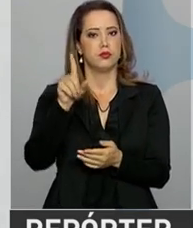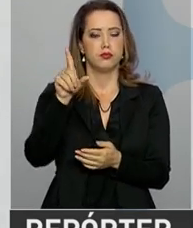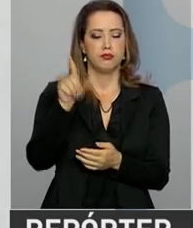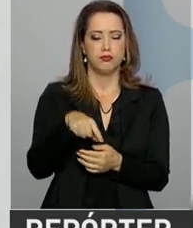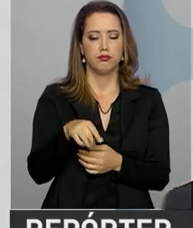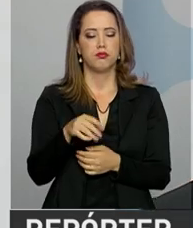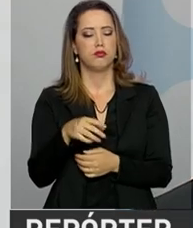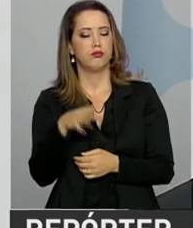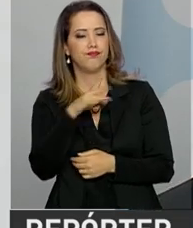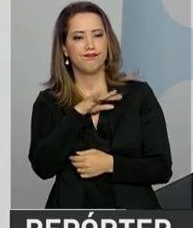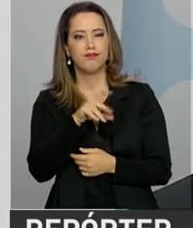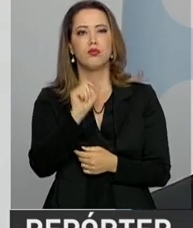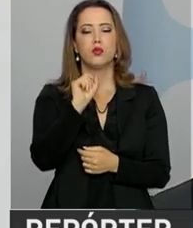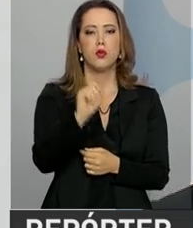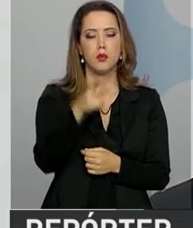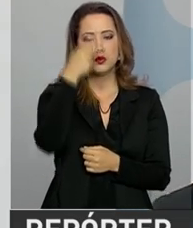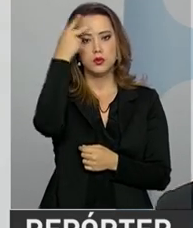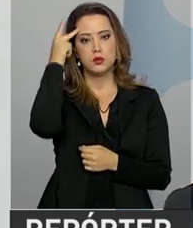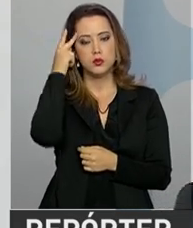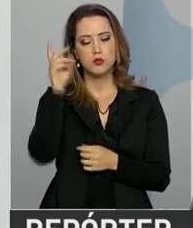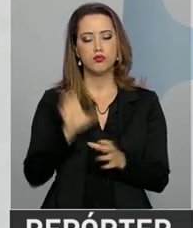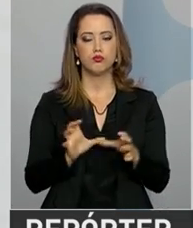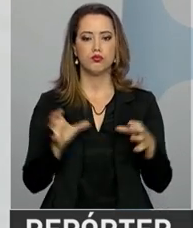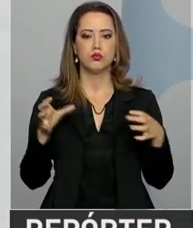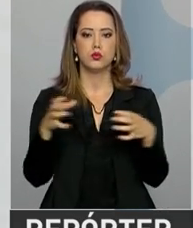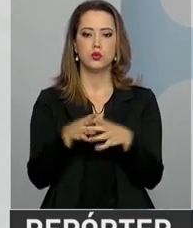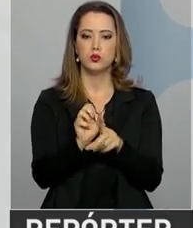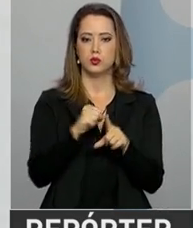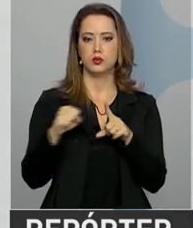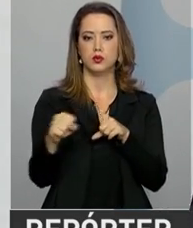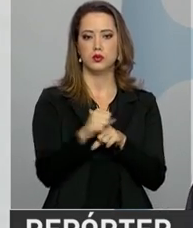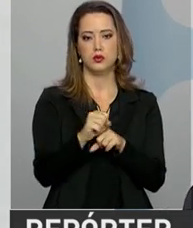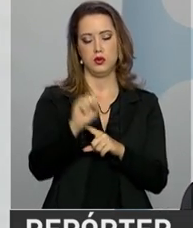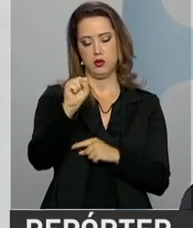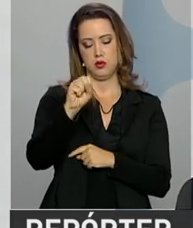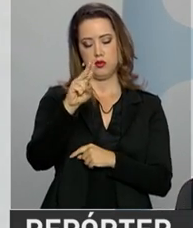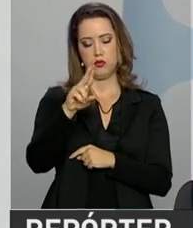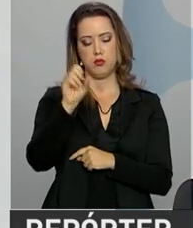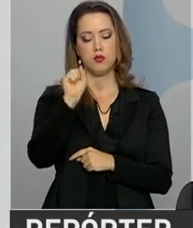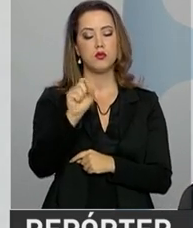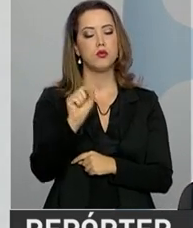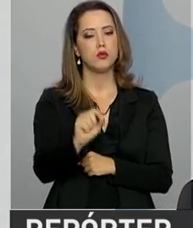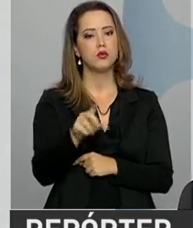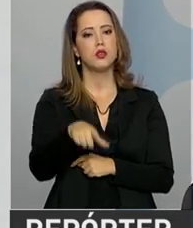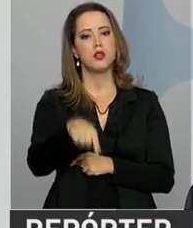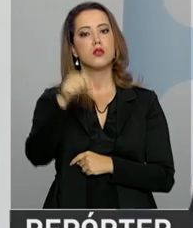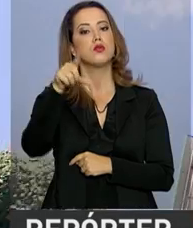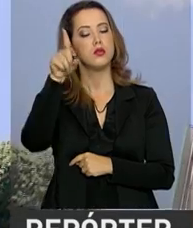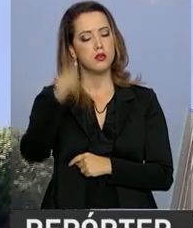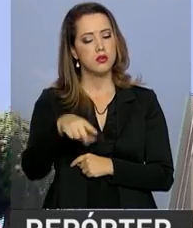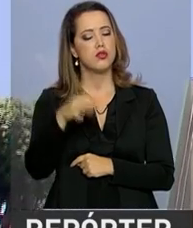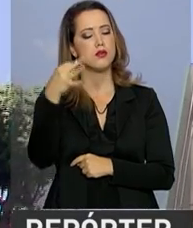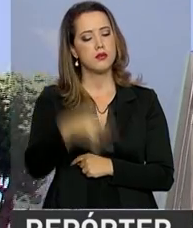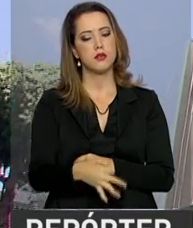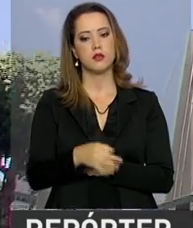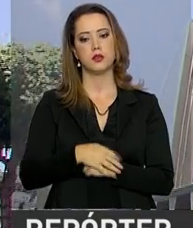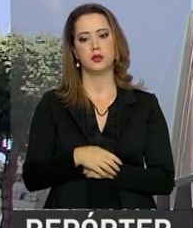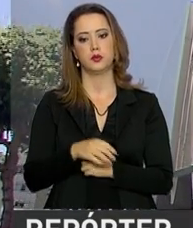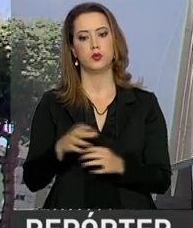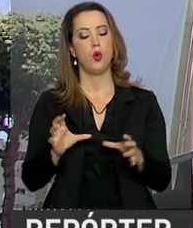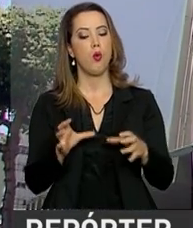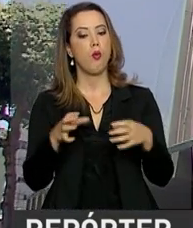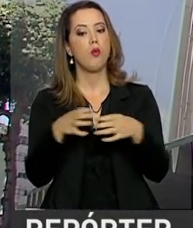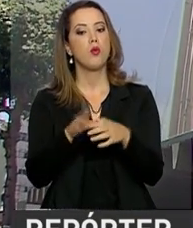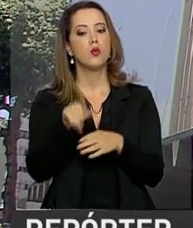de de de de integrantes do sistema público de saúde que aquela decisão seja bem fundamentado os núcleos serão